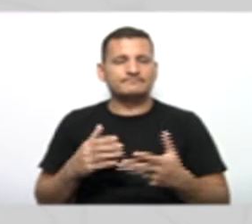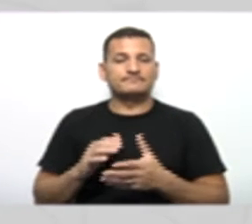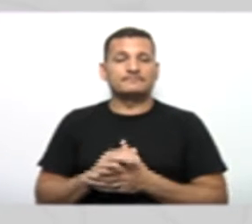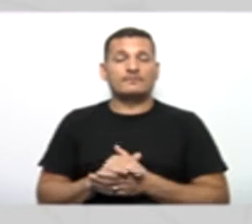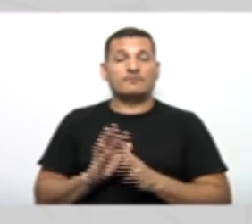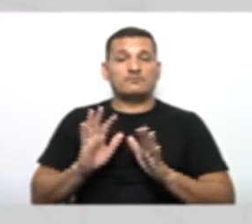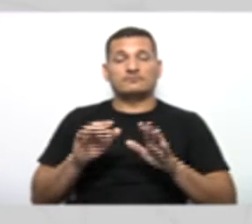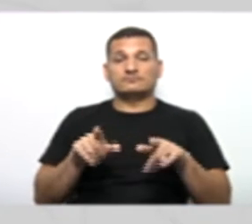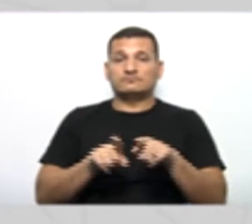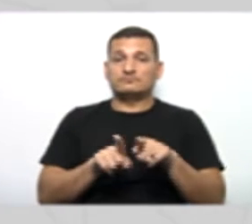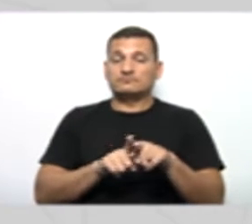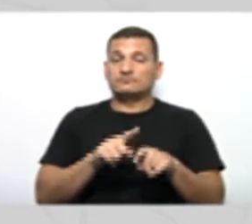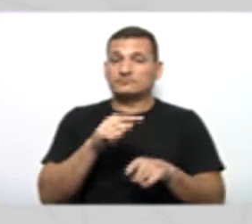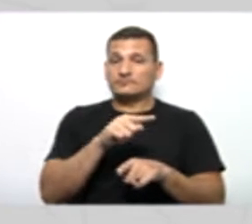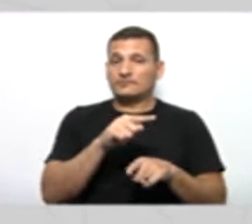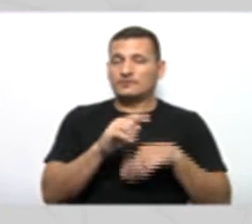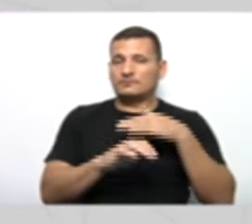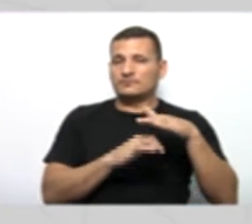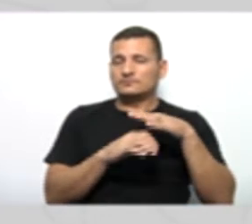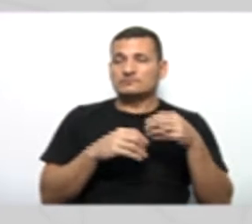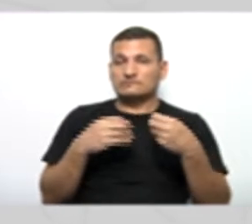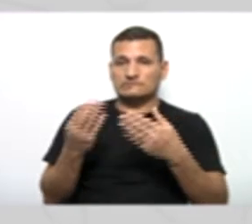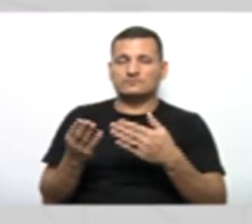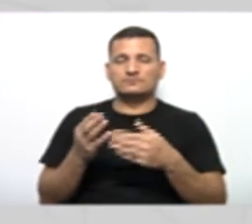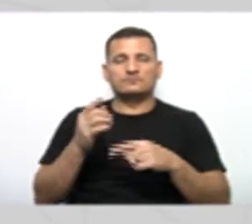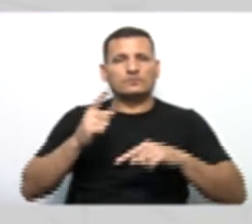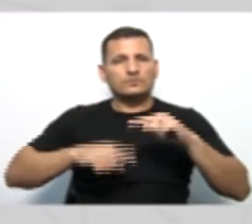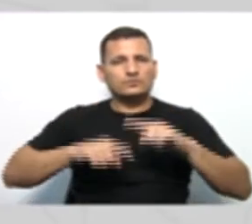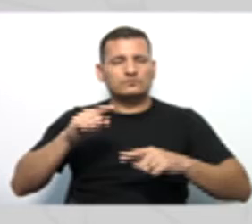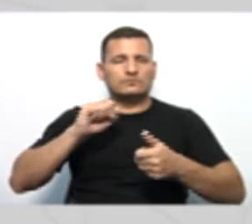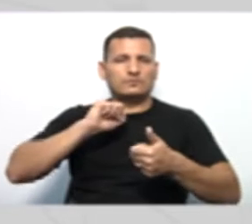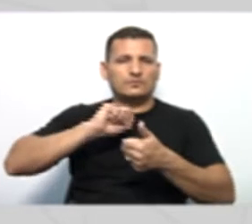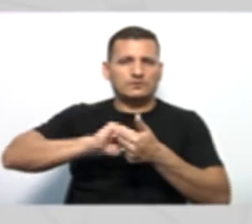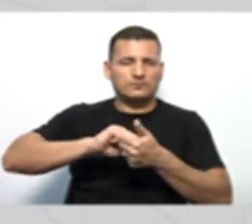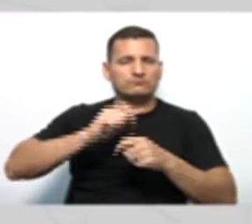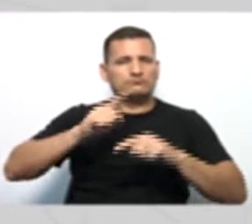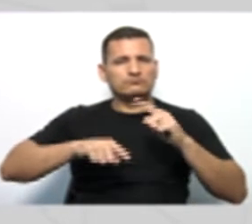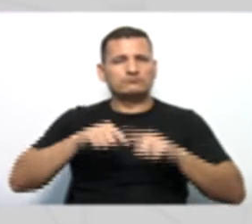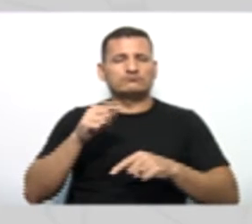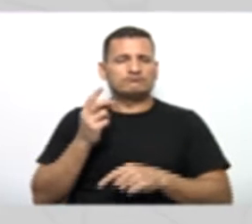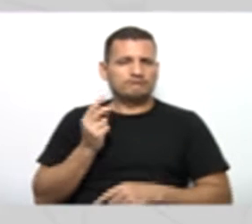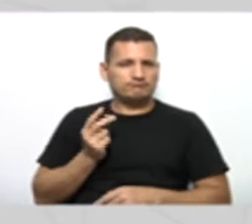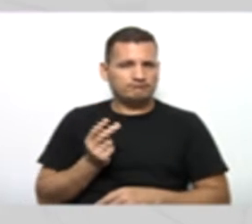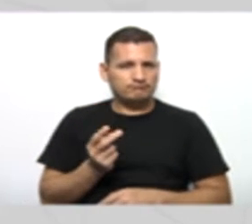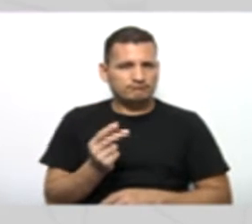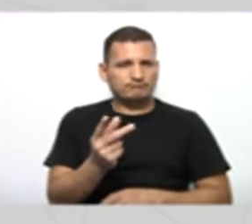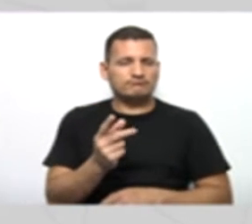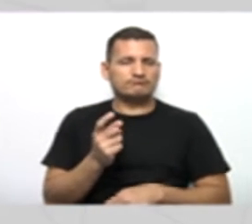mas elas também têm que entregar produtos de qualidade, produtos que sejam duráveis,